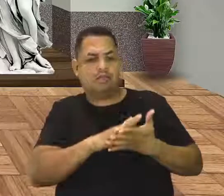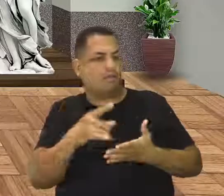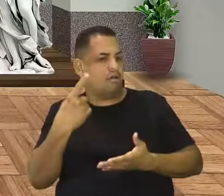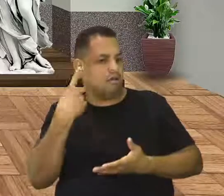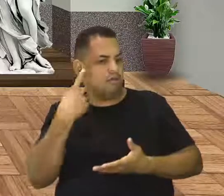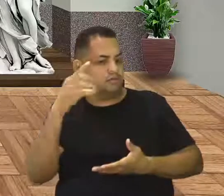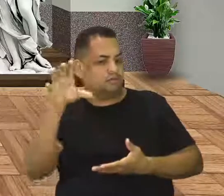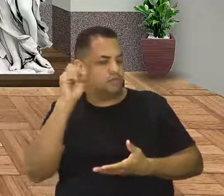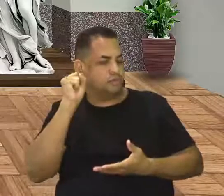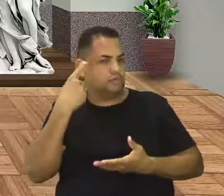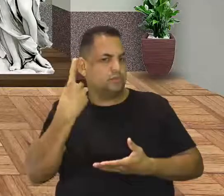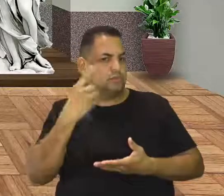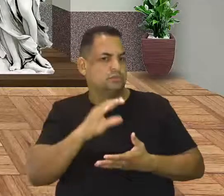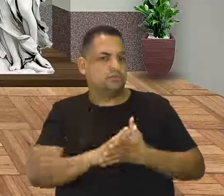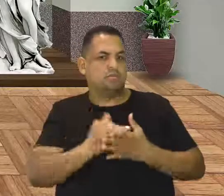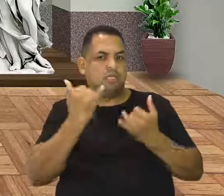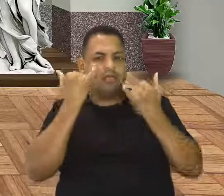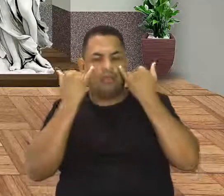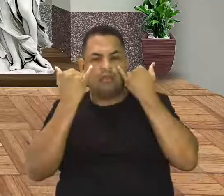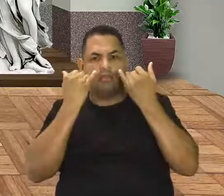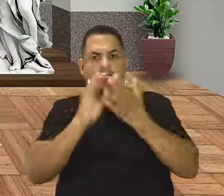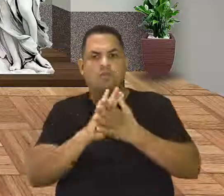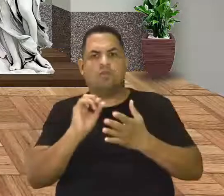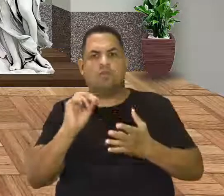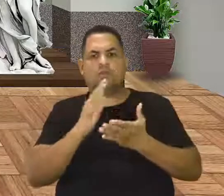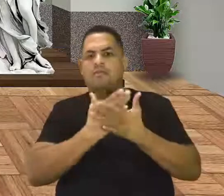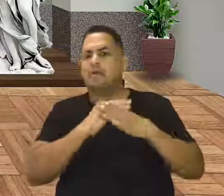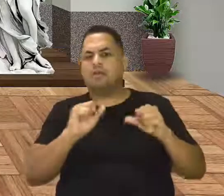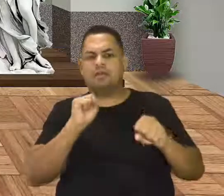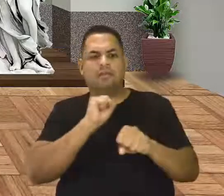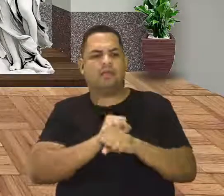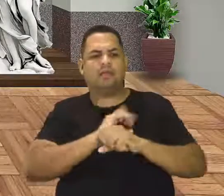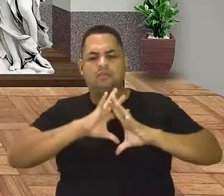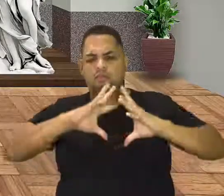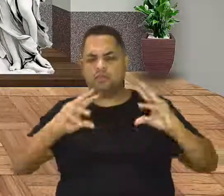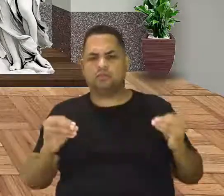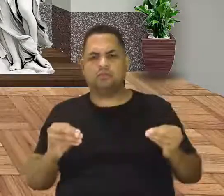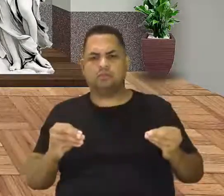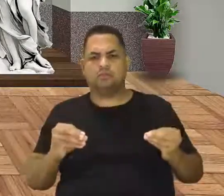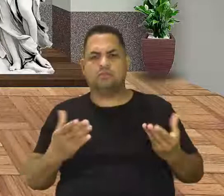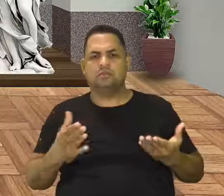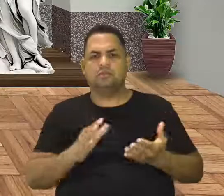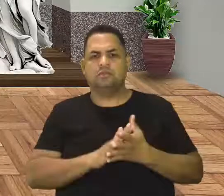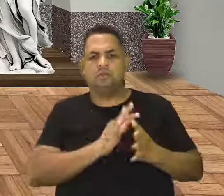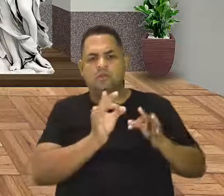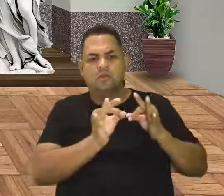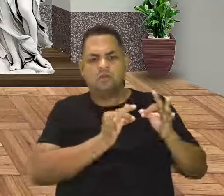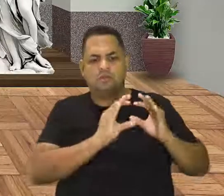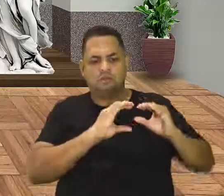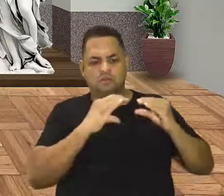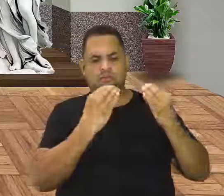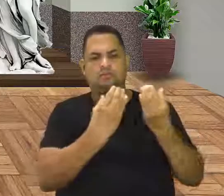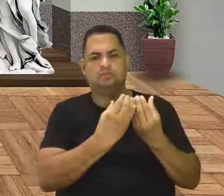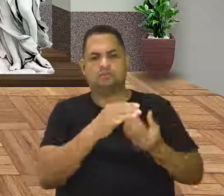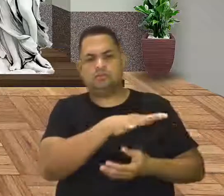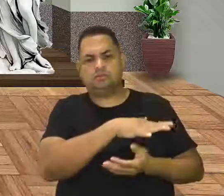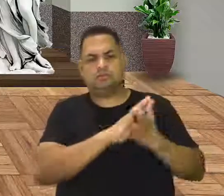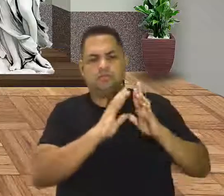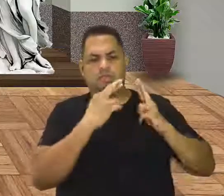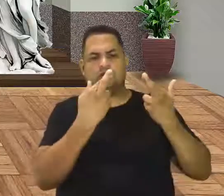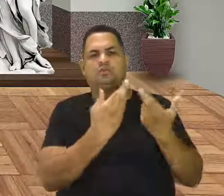você recebe essa notícia que suspende tudo e aí moto lá o comitê